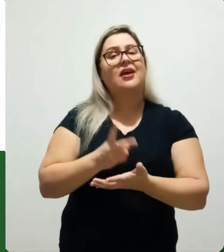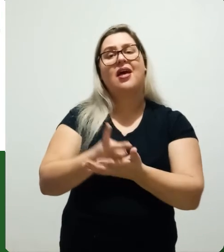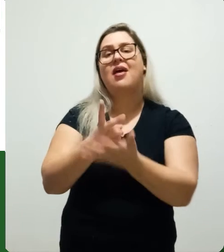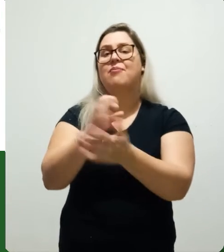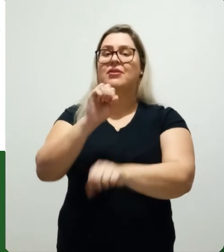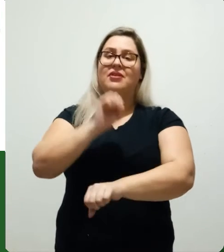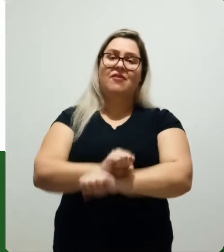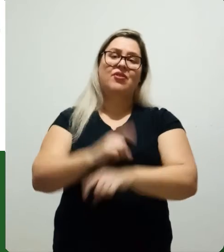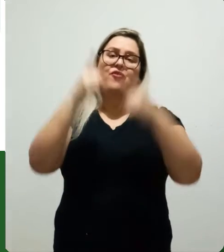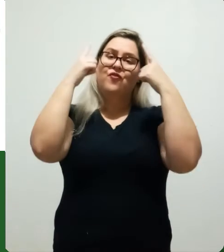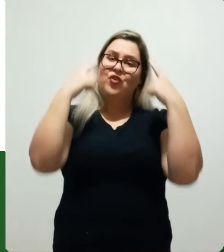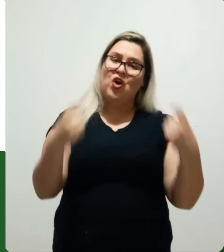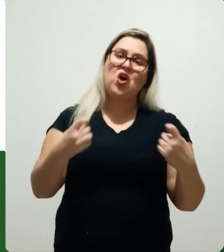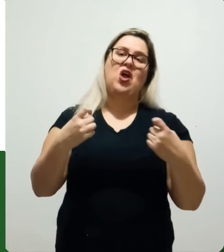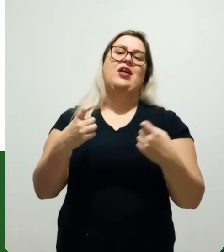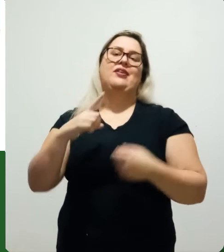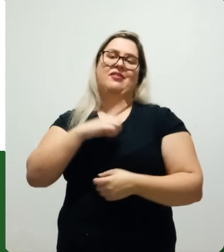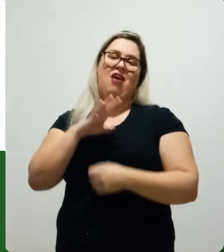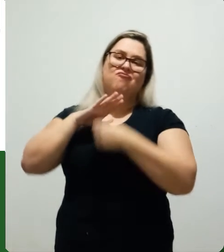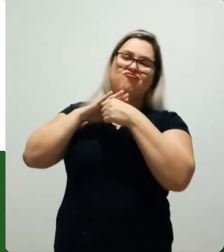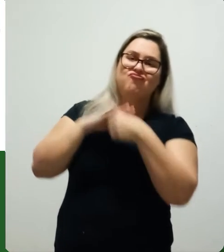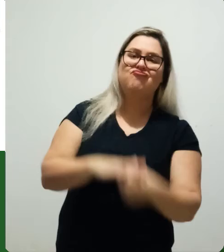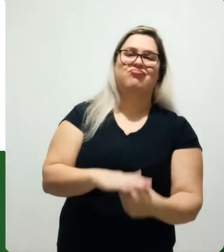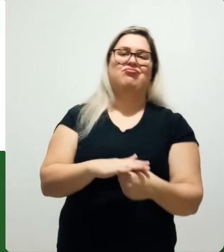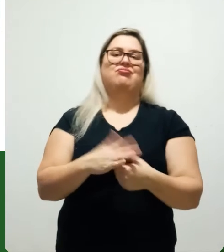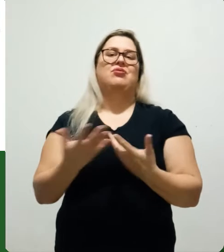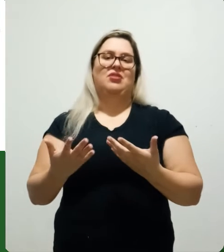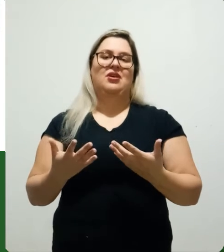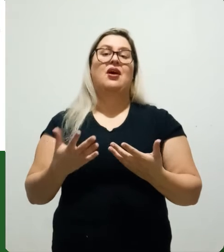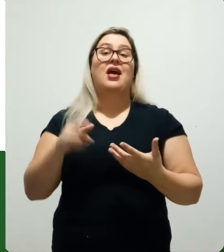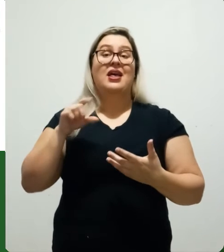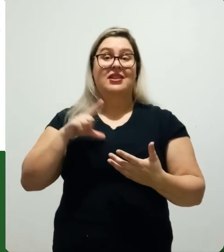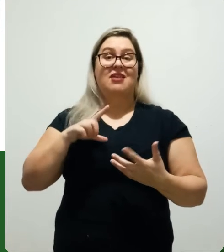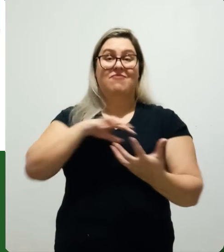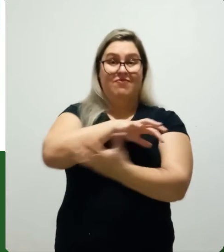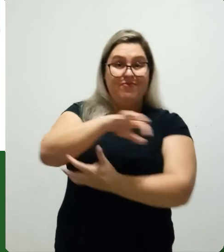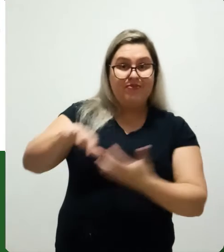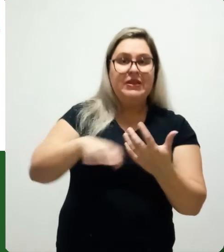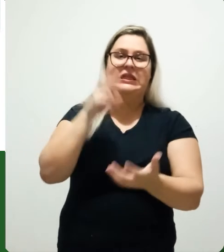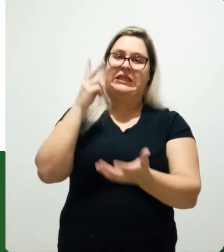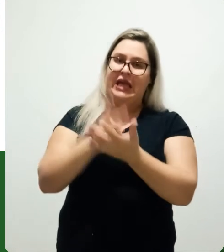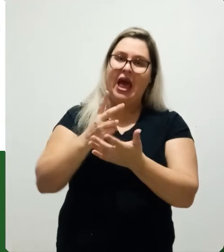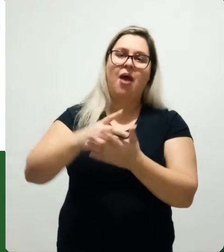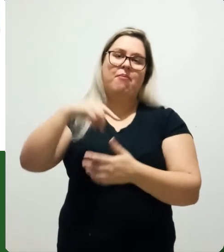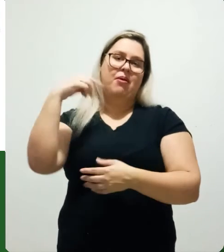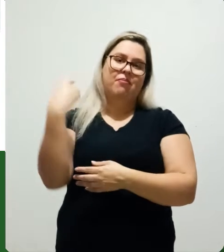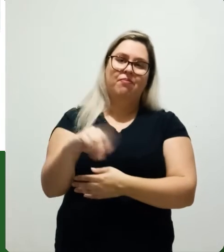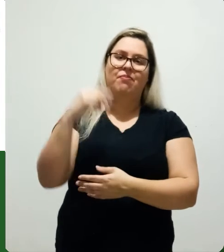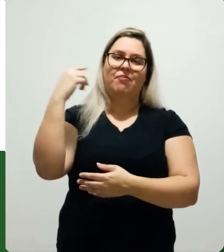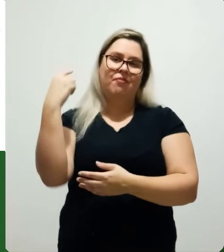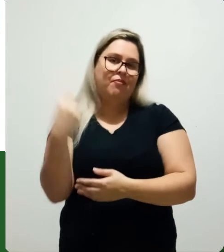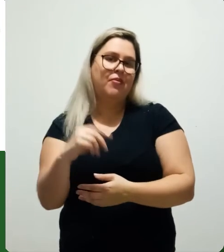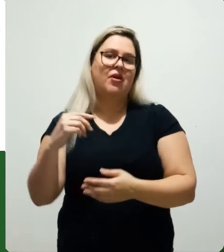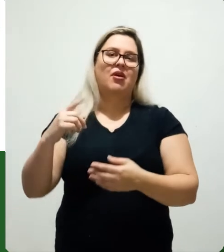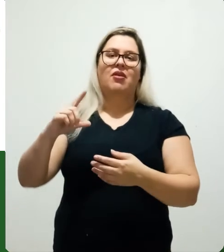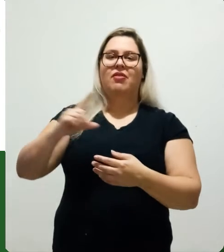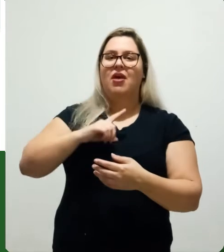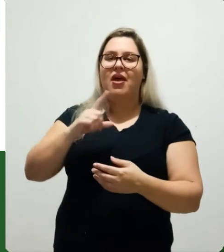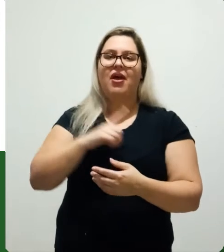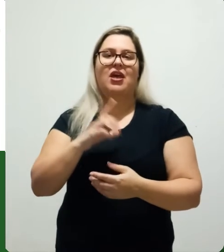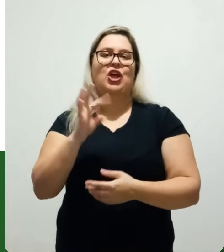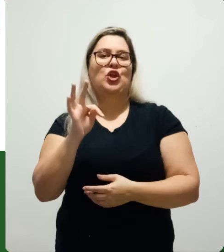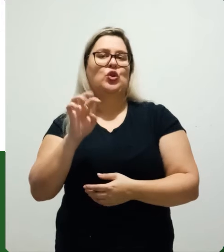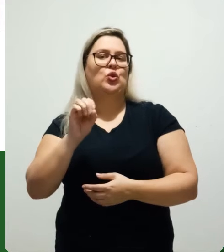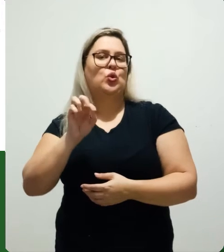no Brasil, a escravidão sempre ela é baseada na violência e toda a resistência ela é combatida, ou com tortura, ou